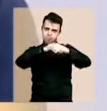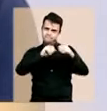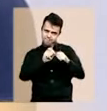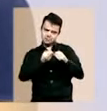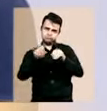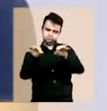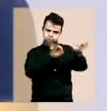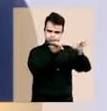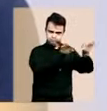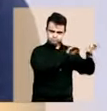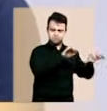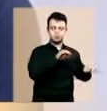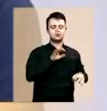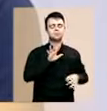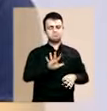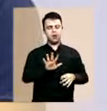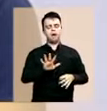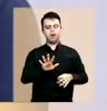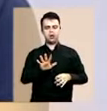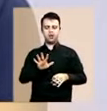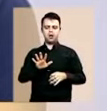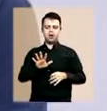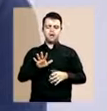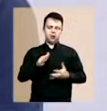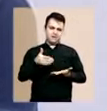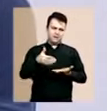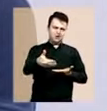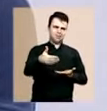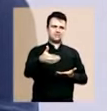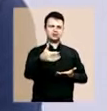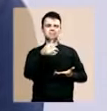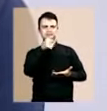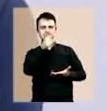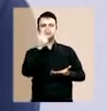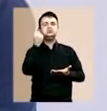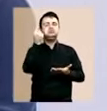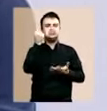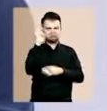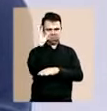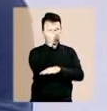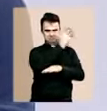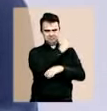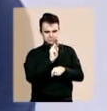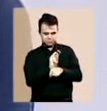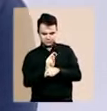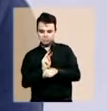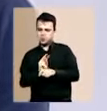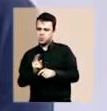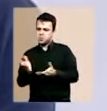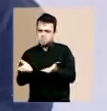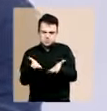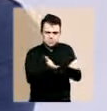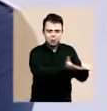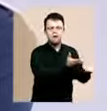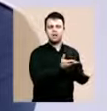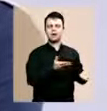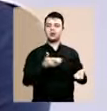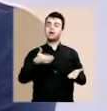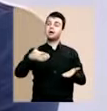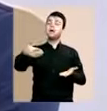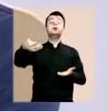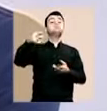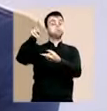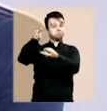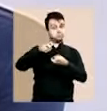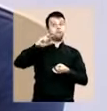com certeza, você tem um risco grande para o negócio, para as pessoas, e investir no meio ambiente, às vezes se torna, a longo prazo, com certeza,